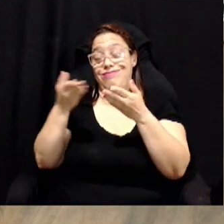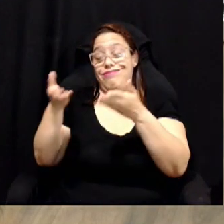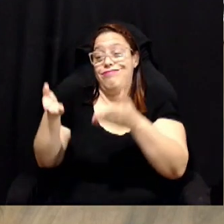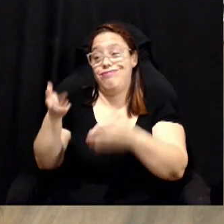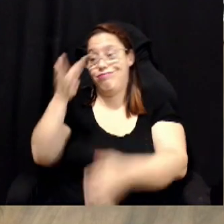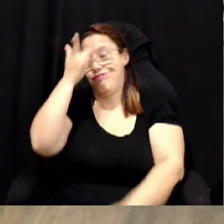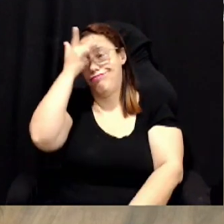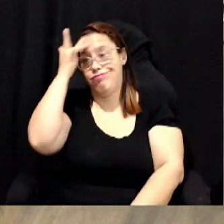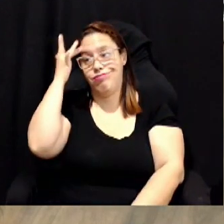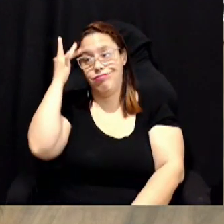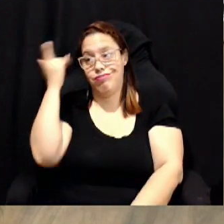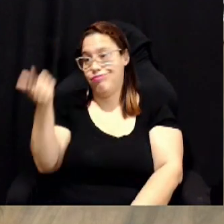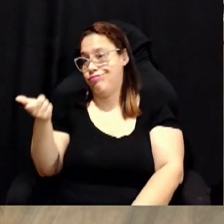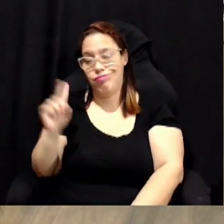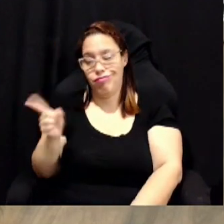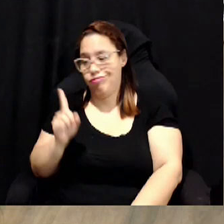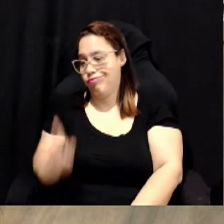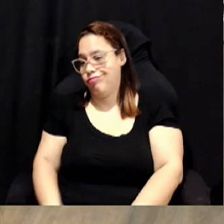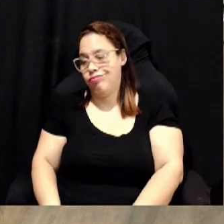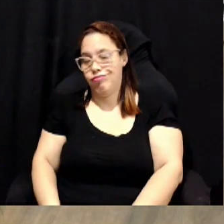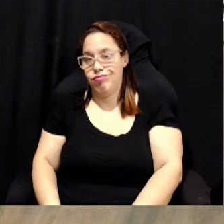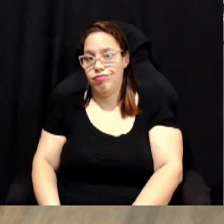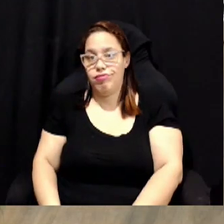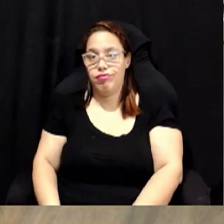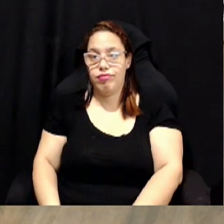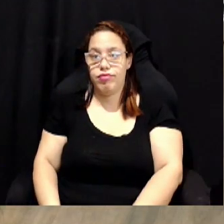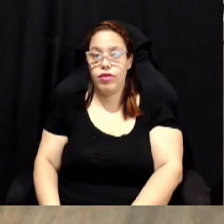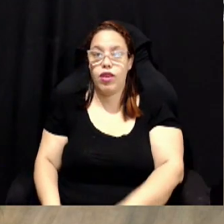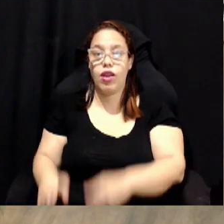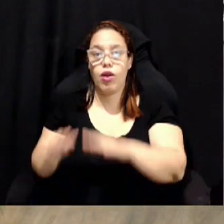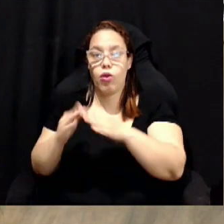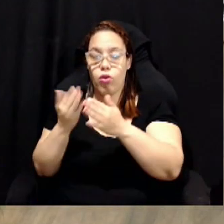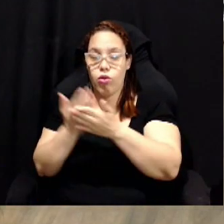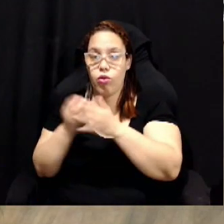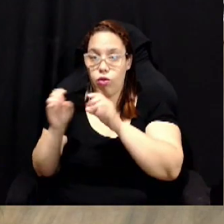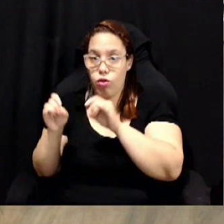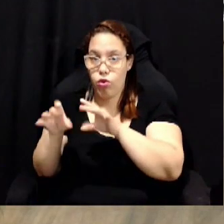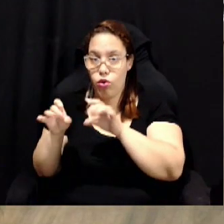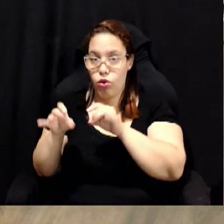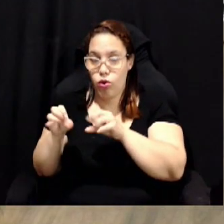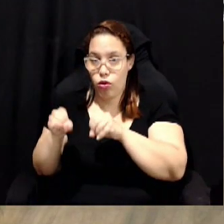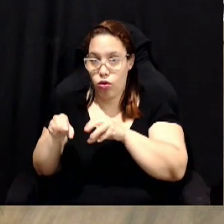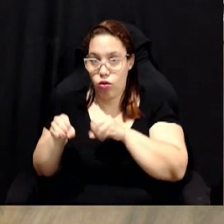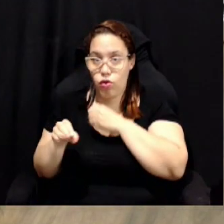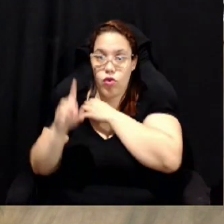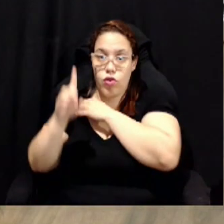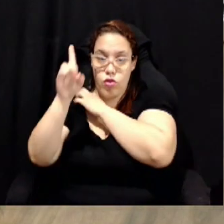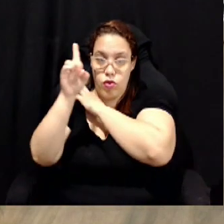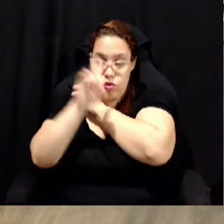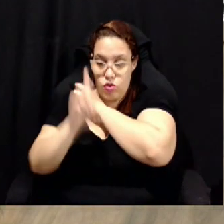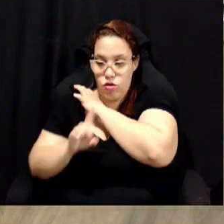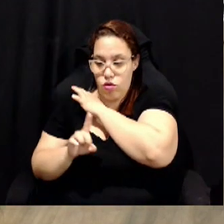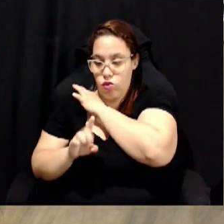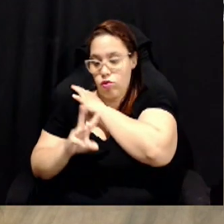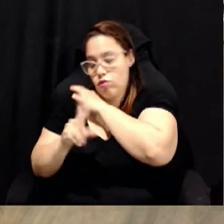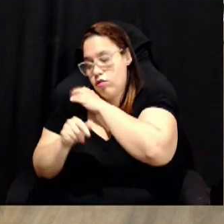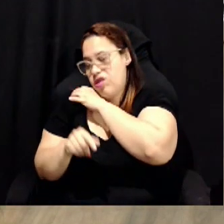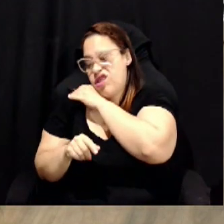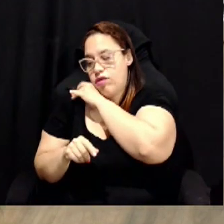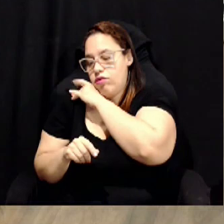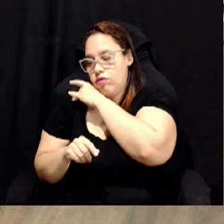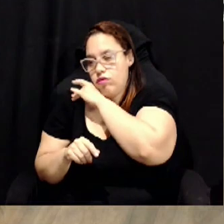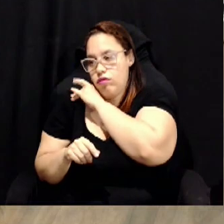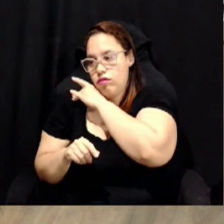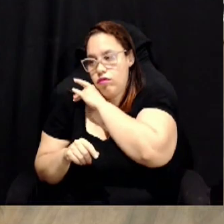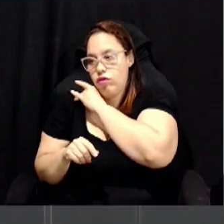vai. Né? Mesmo os cursos de educação especial vão tratar de várias deficiências de uma forma geral, mas quando você está no chão